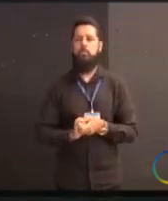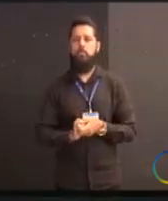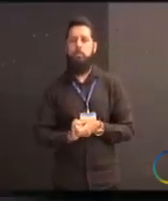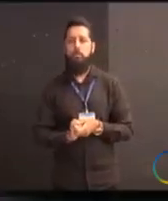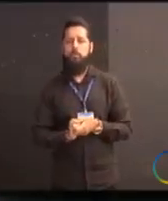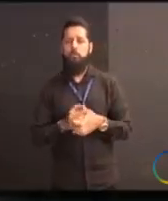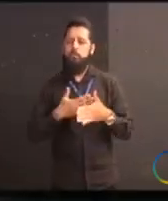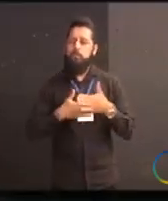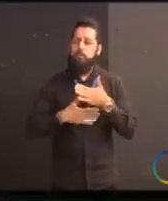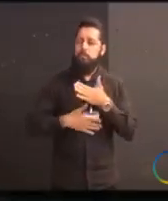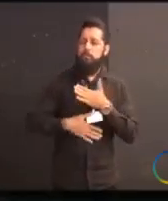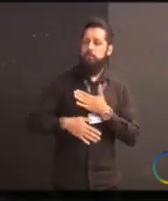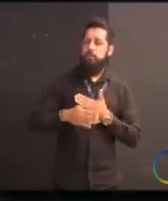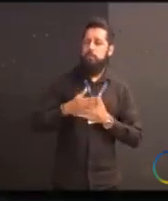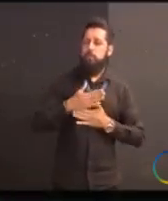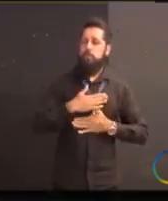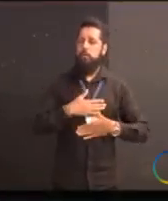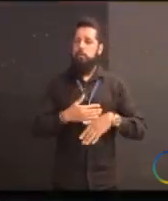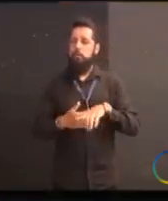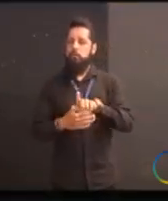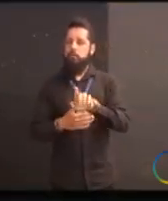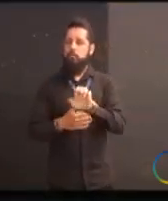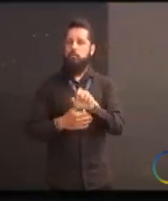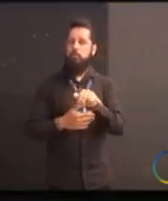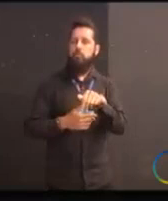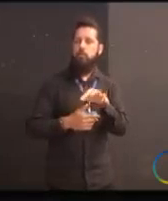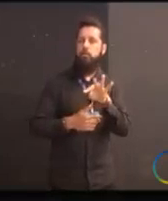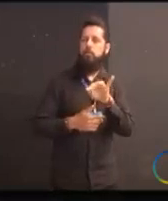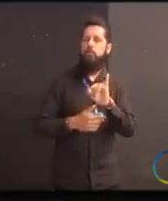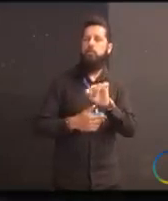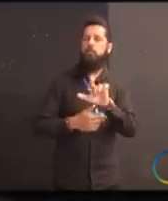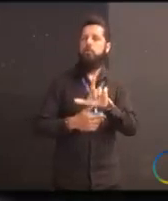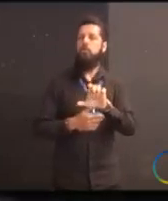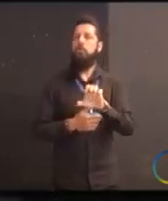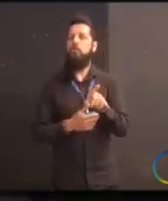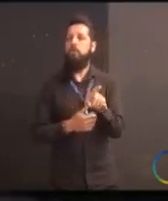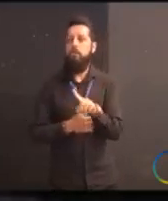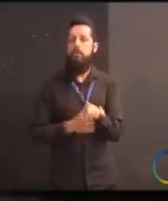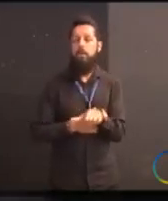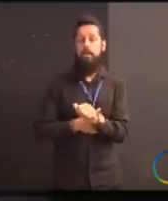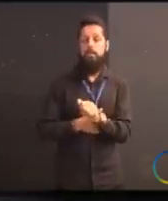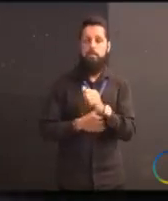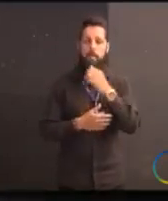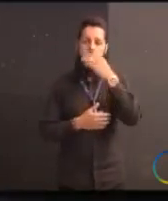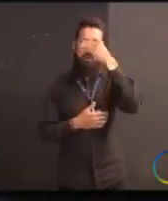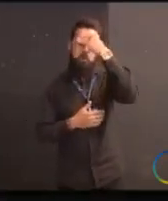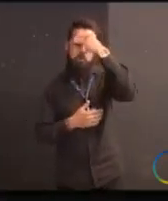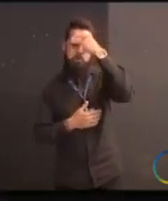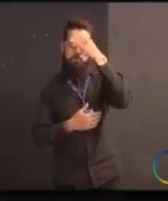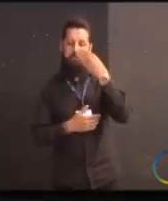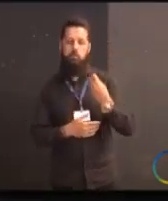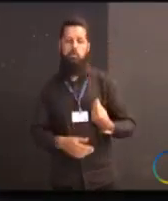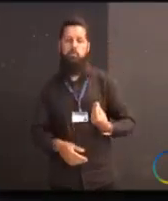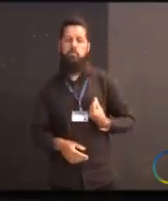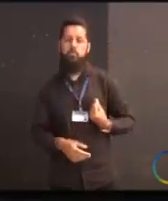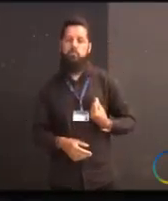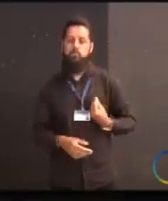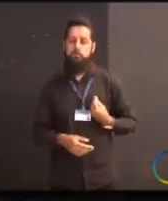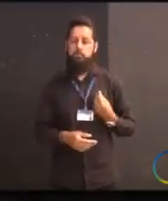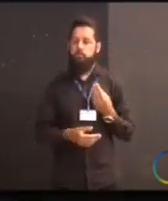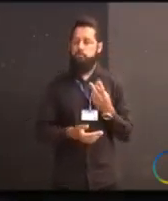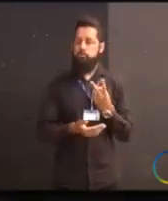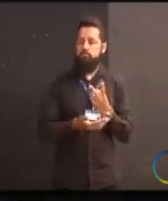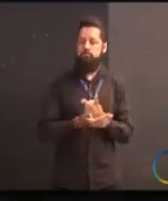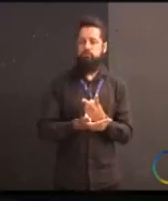gentileza. Chico Xavier viveu tudo isso em seus 92 anos